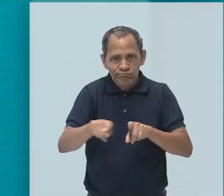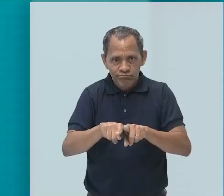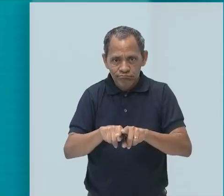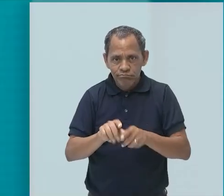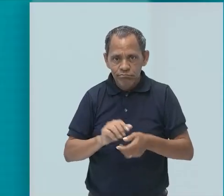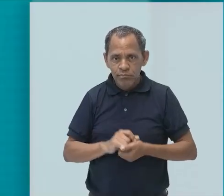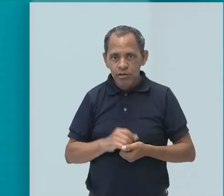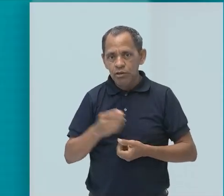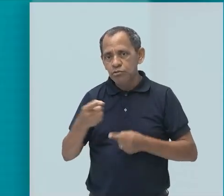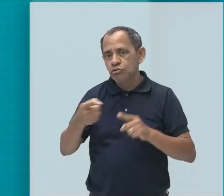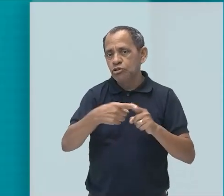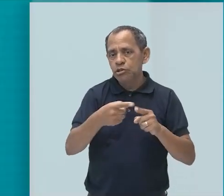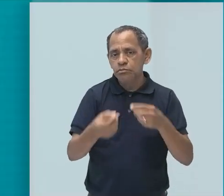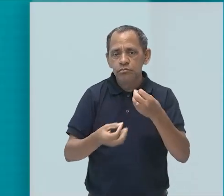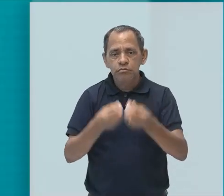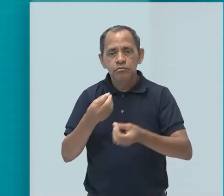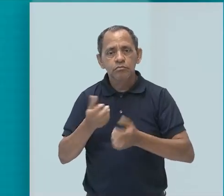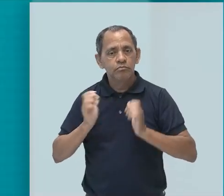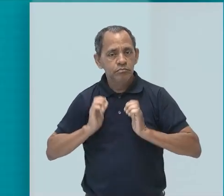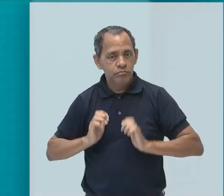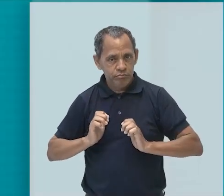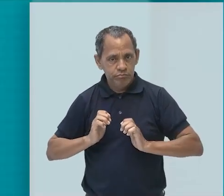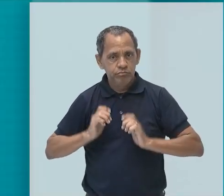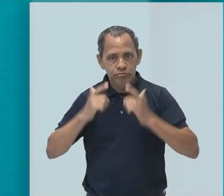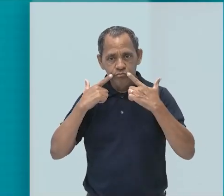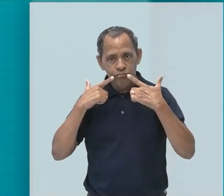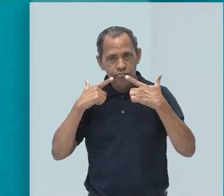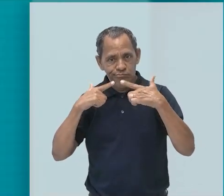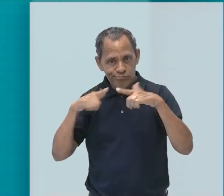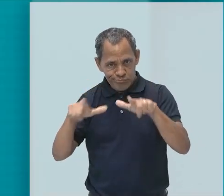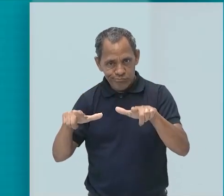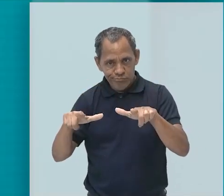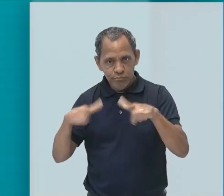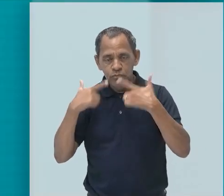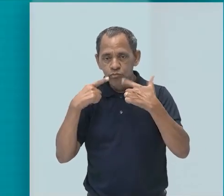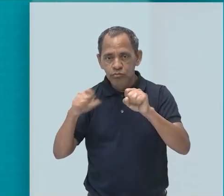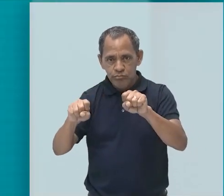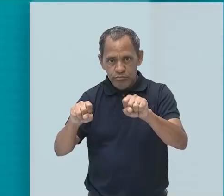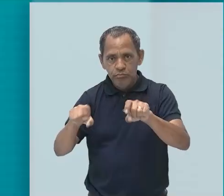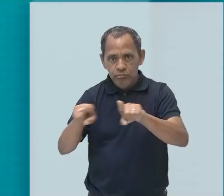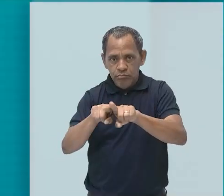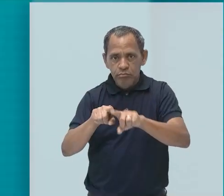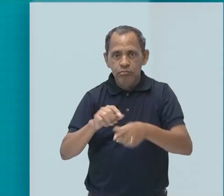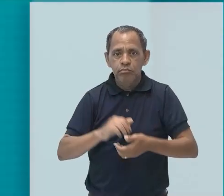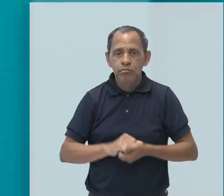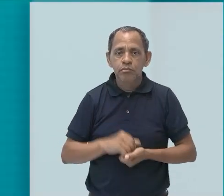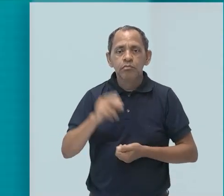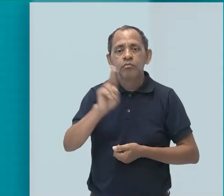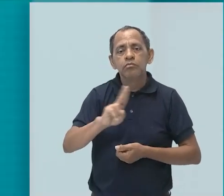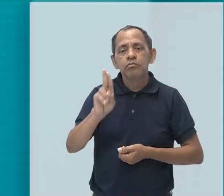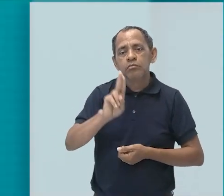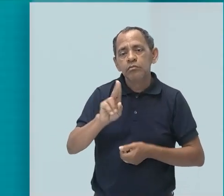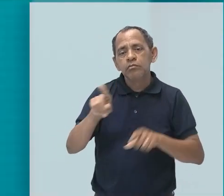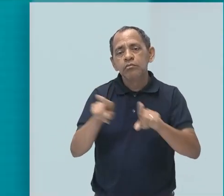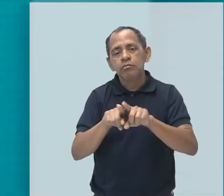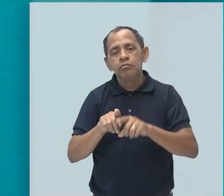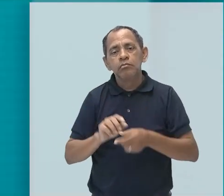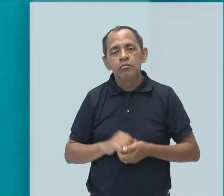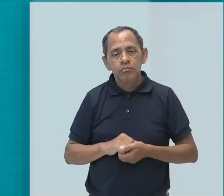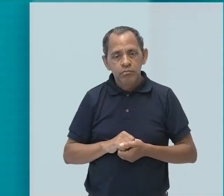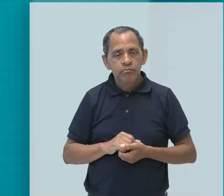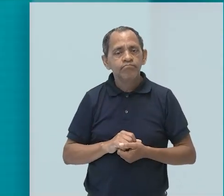a forma como ela se comportava linguisticamente chamou muita atenção, porque ela fazia questão de